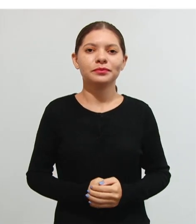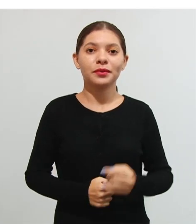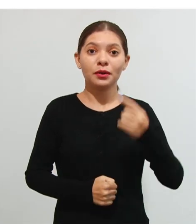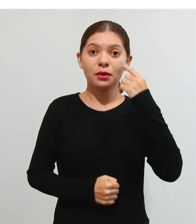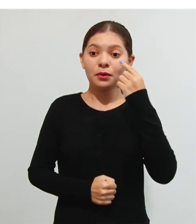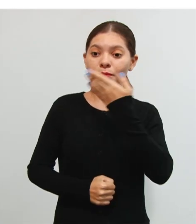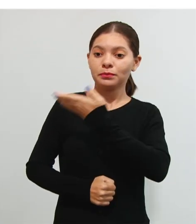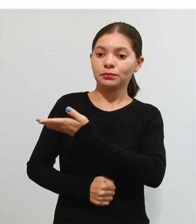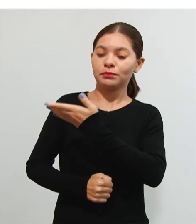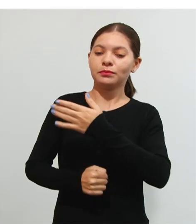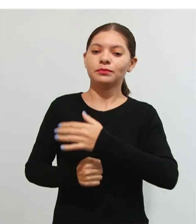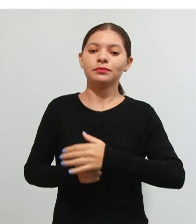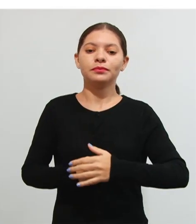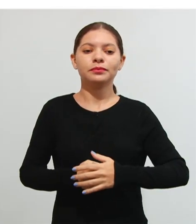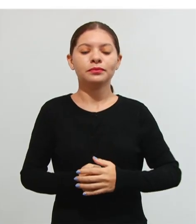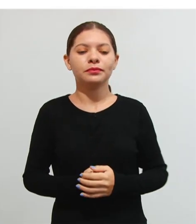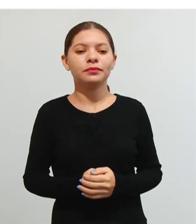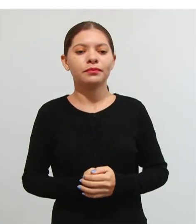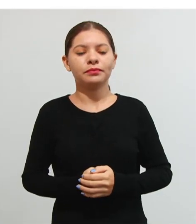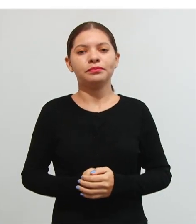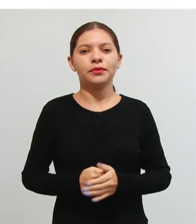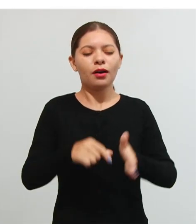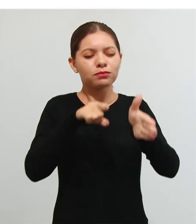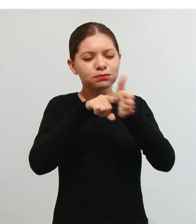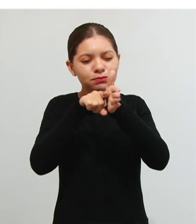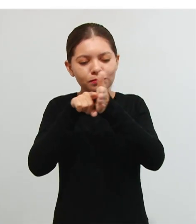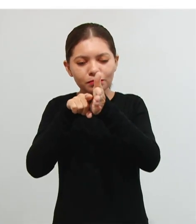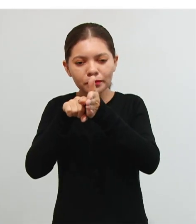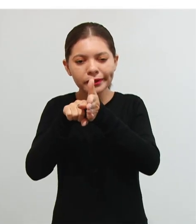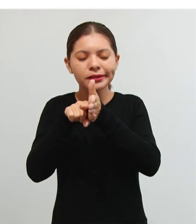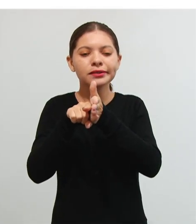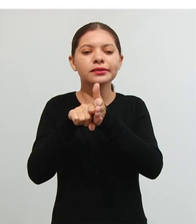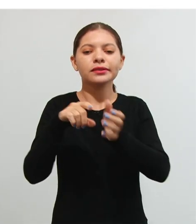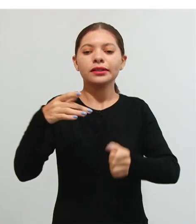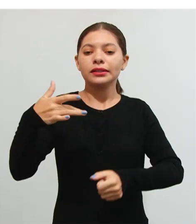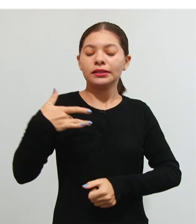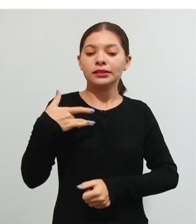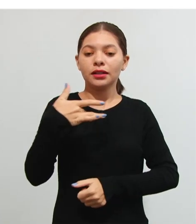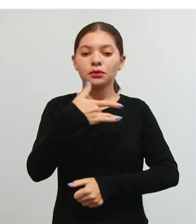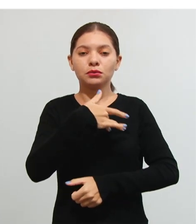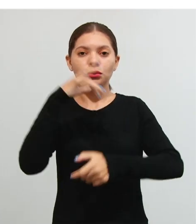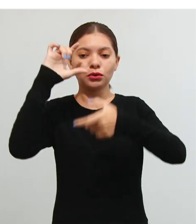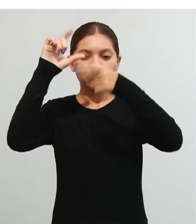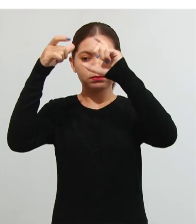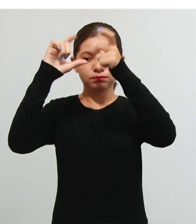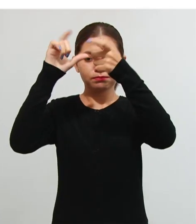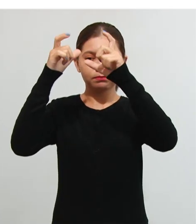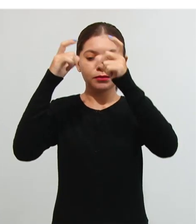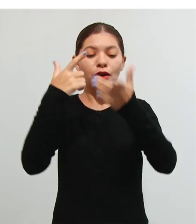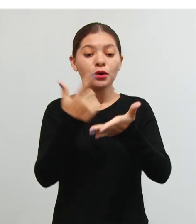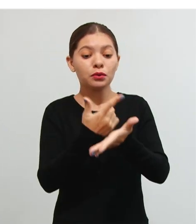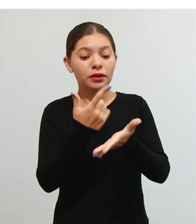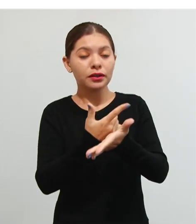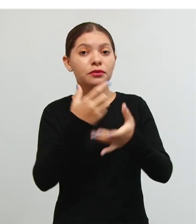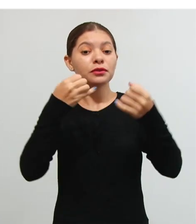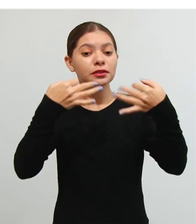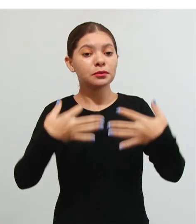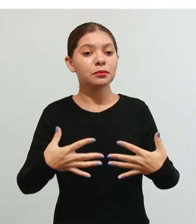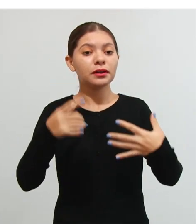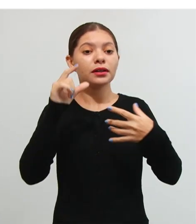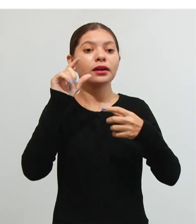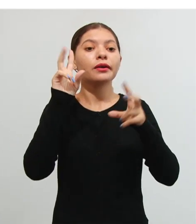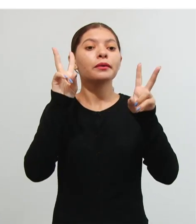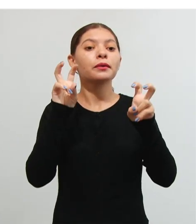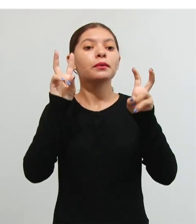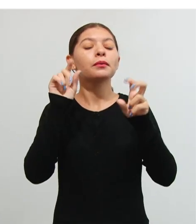aqui o Manual Diagnóstico e Estatístico de Transtornos Mentais, o DSM-5, e esse livro que também fala dos transtornos